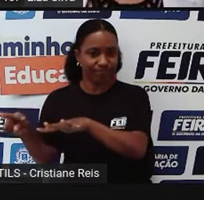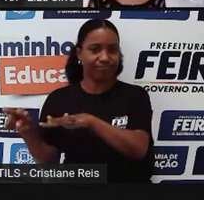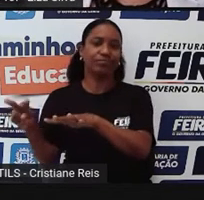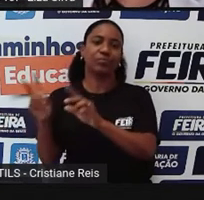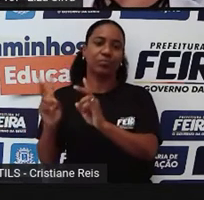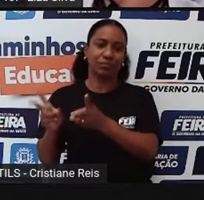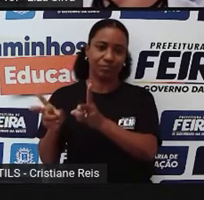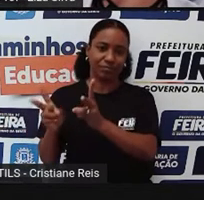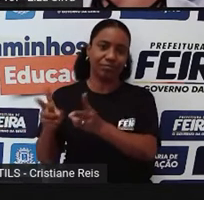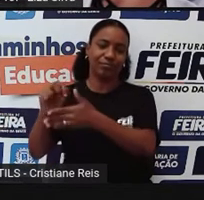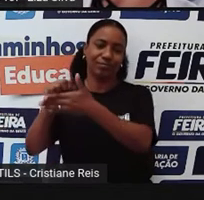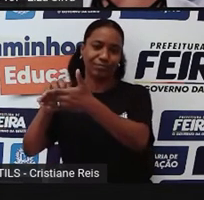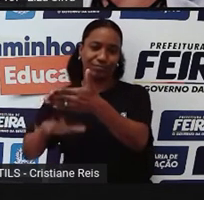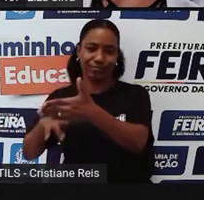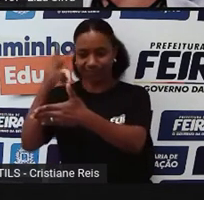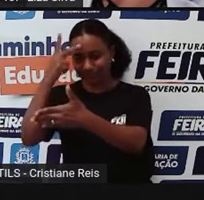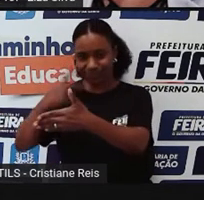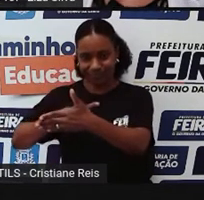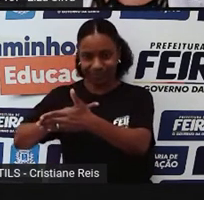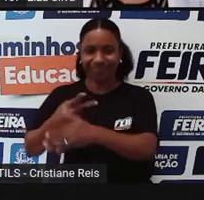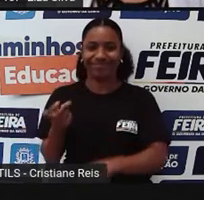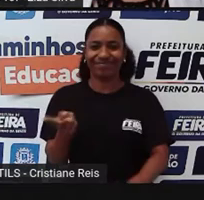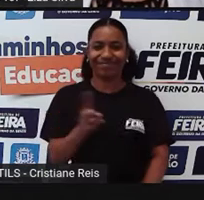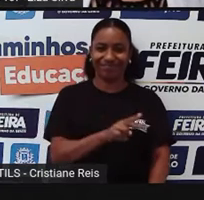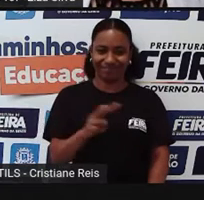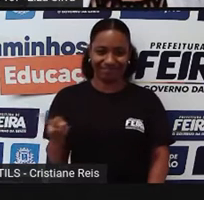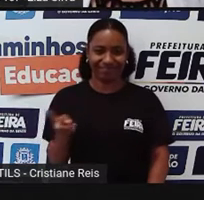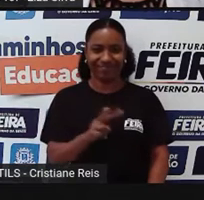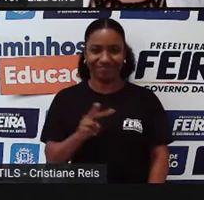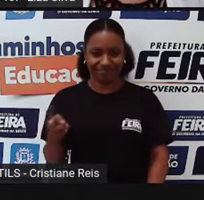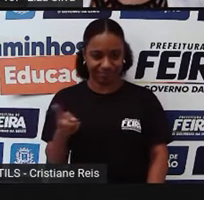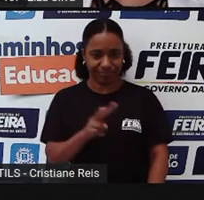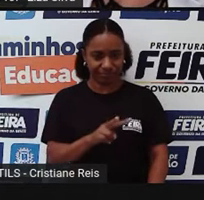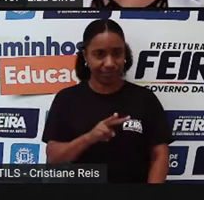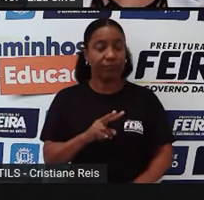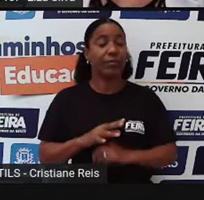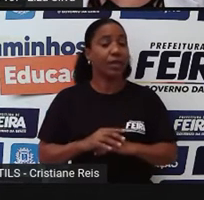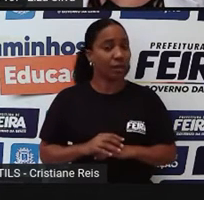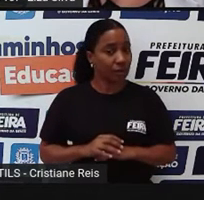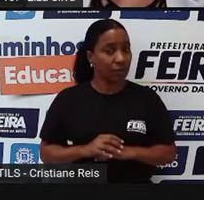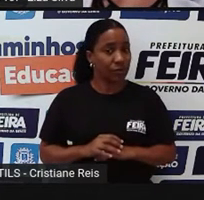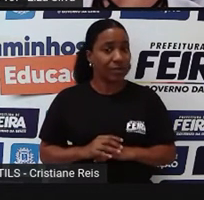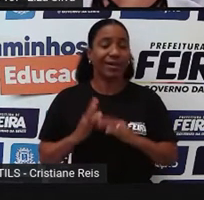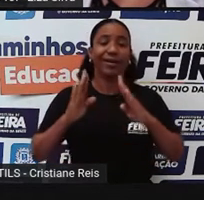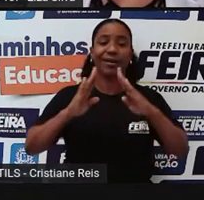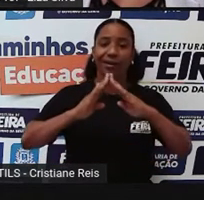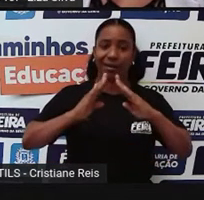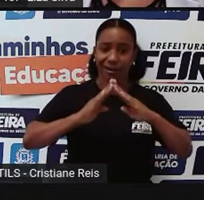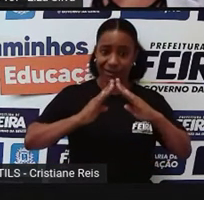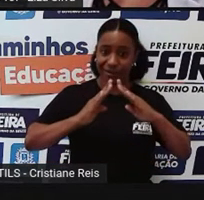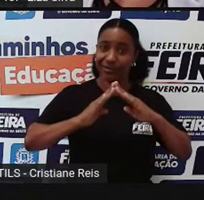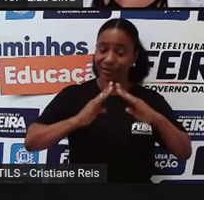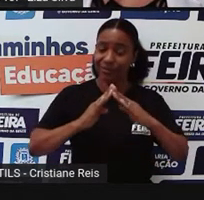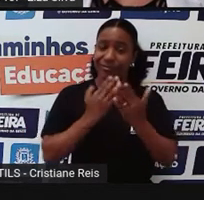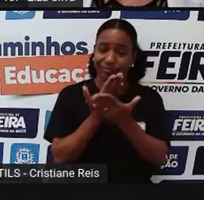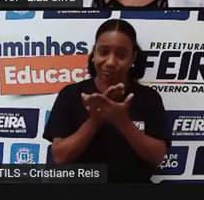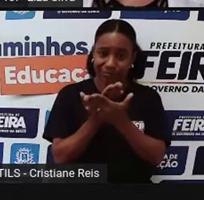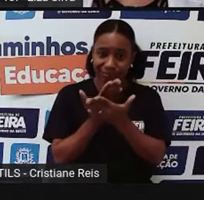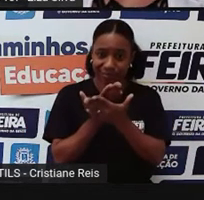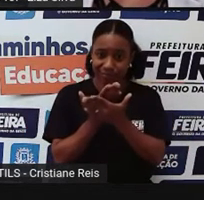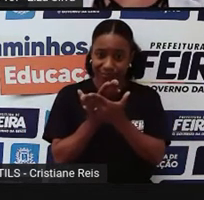com as suas atividades Ok e para fazer Essas atividades em casa você vai contar com as nossas aulas